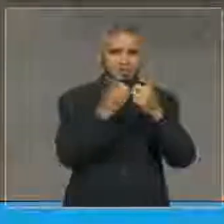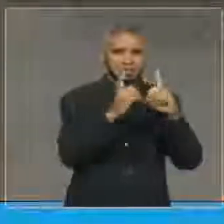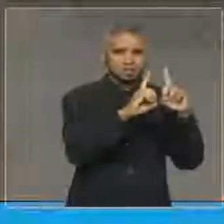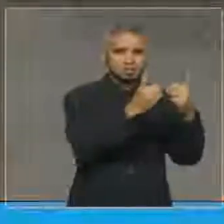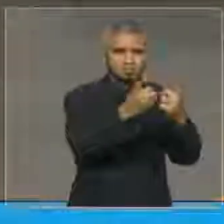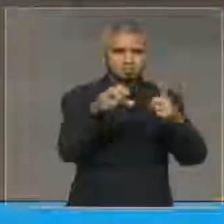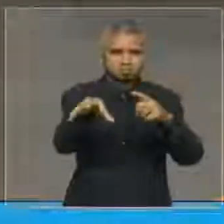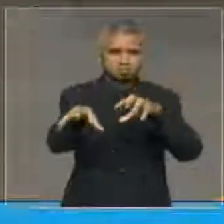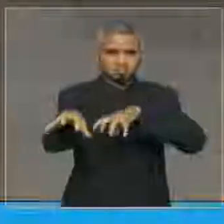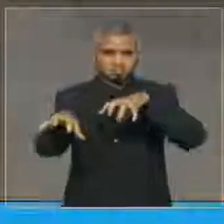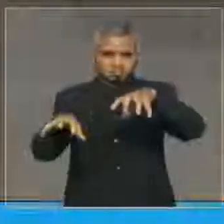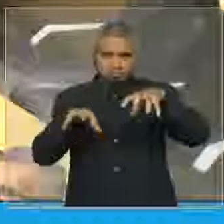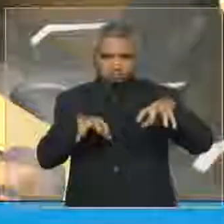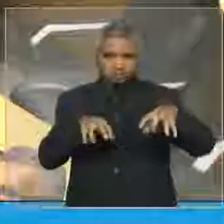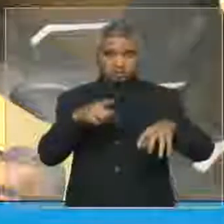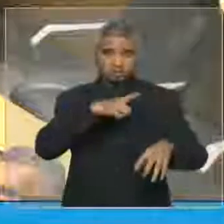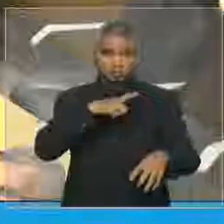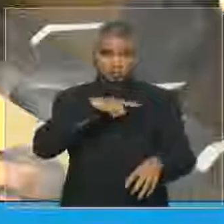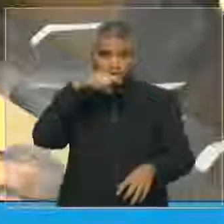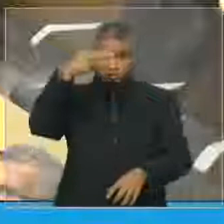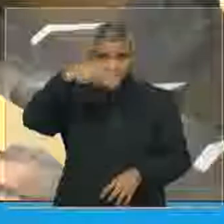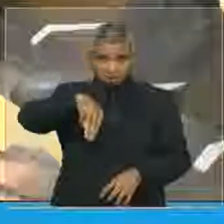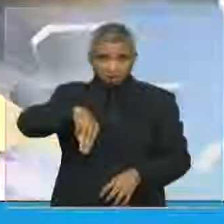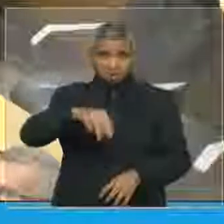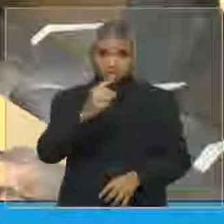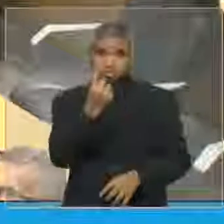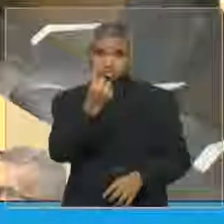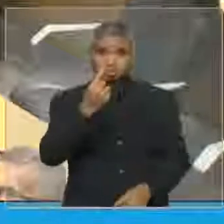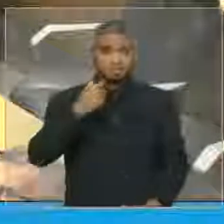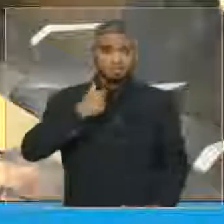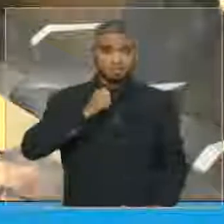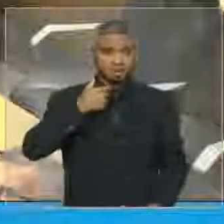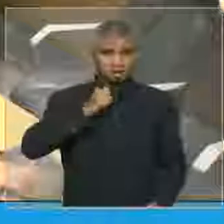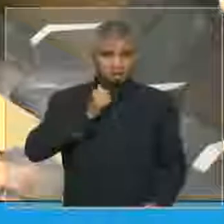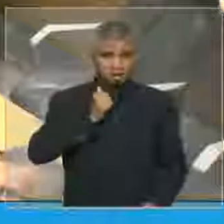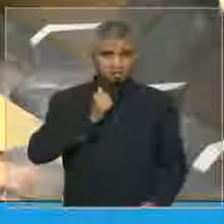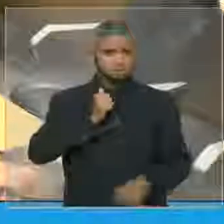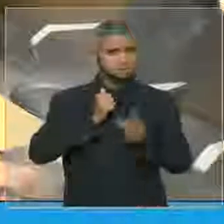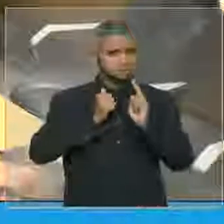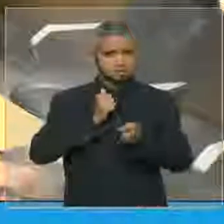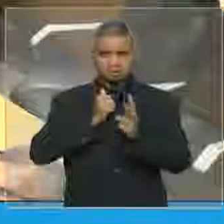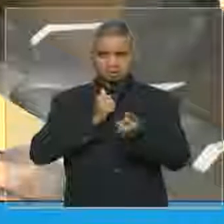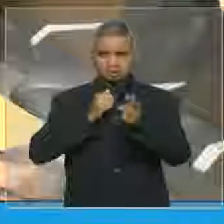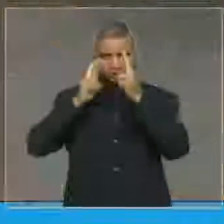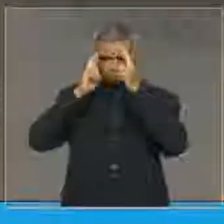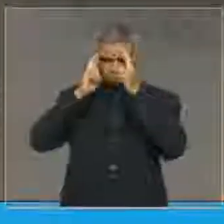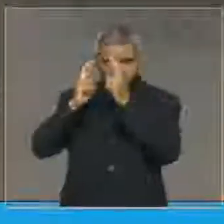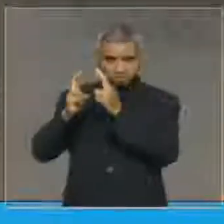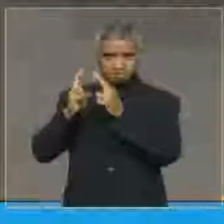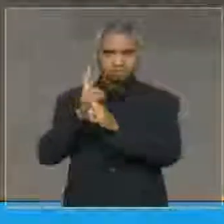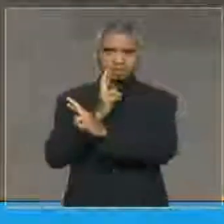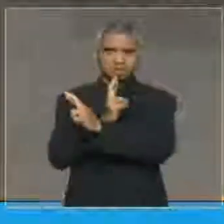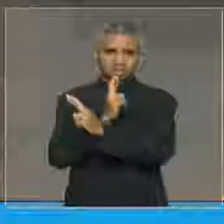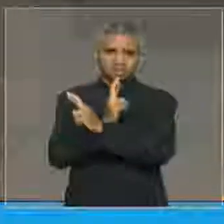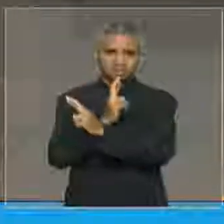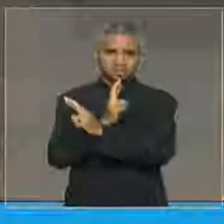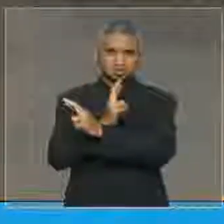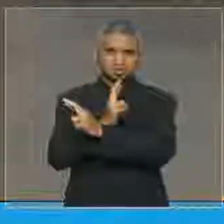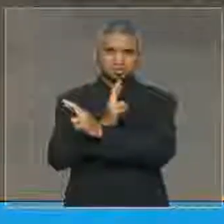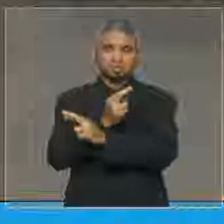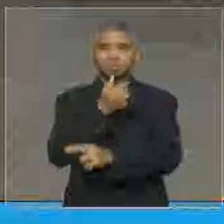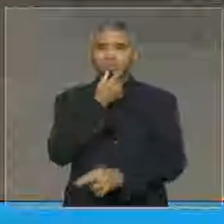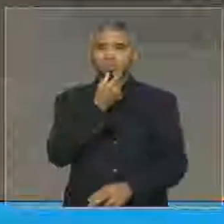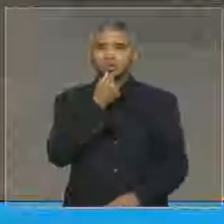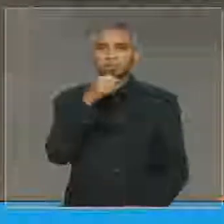Maranhão, um delegado que honra até hoje e vai honrar sempre a Receita Federal, que é o